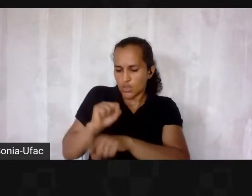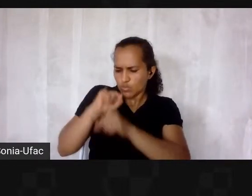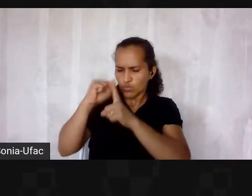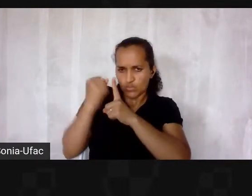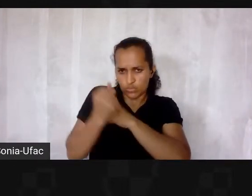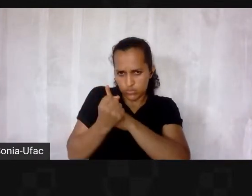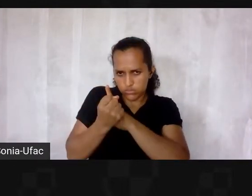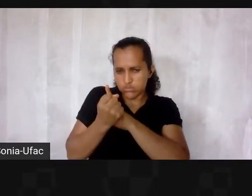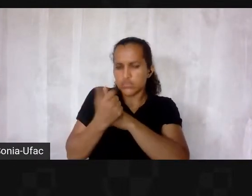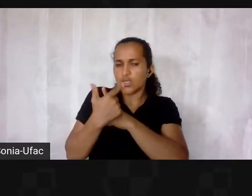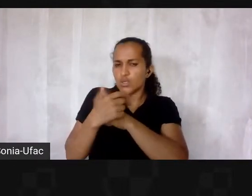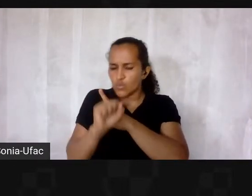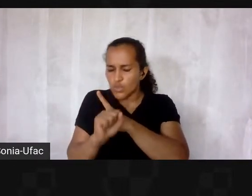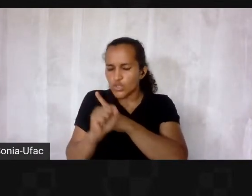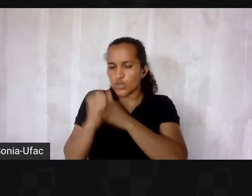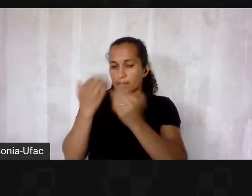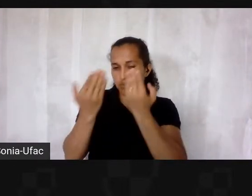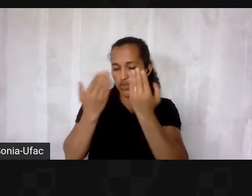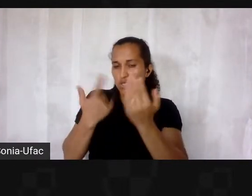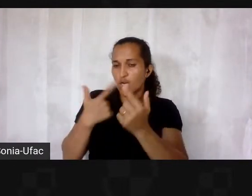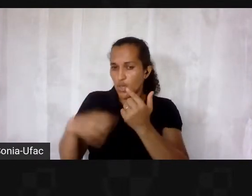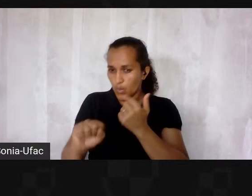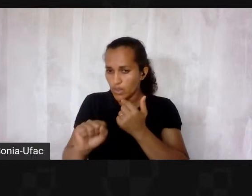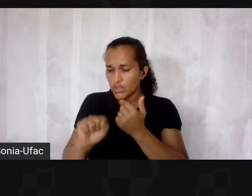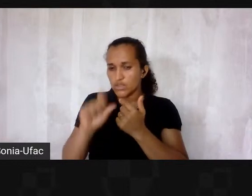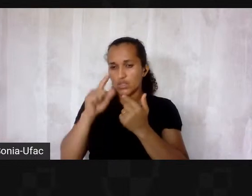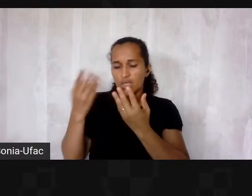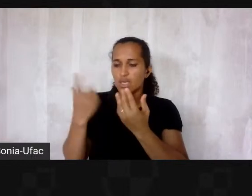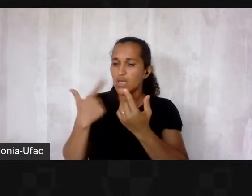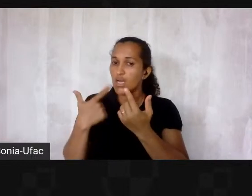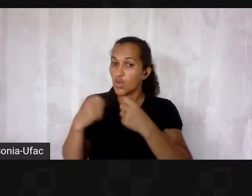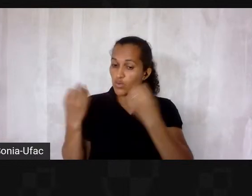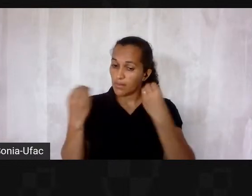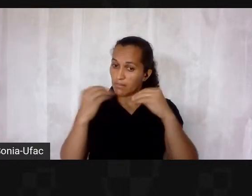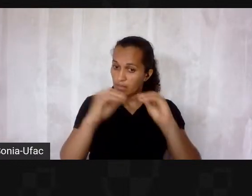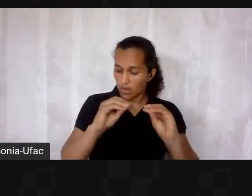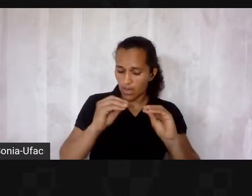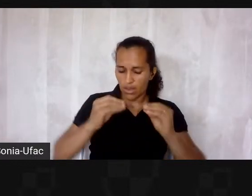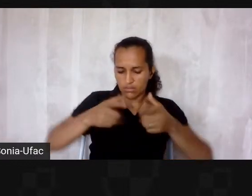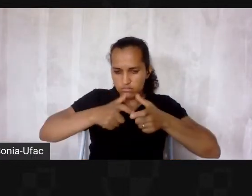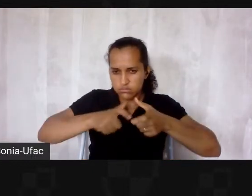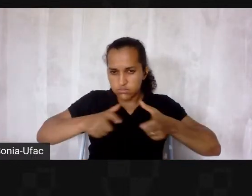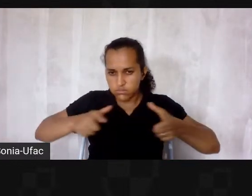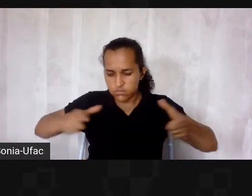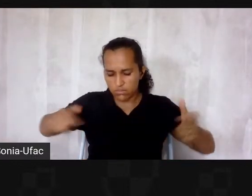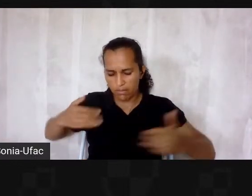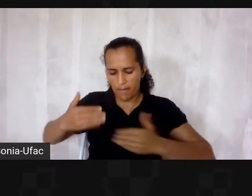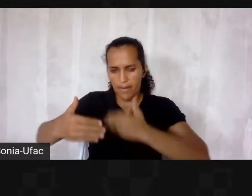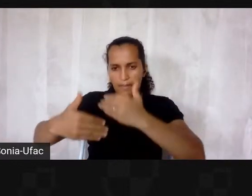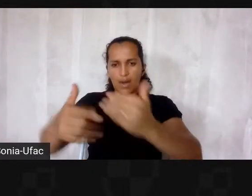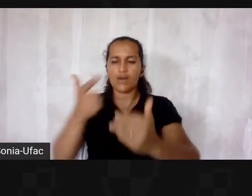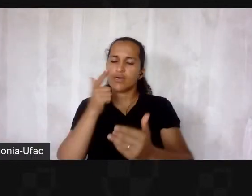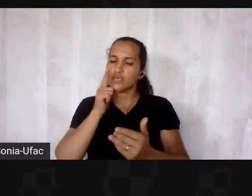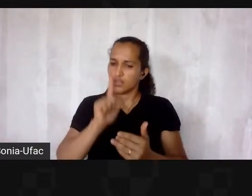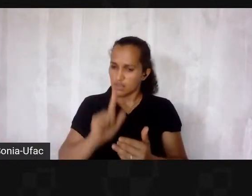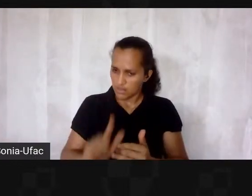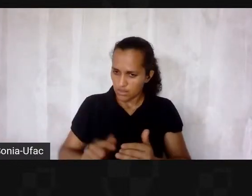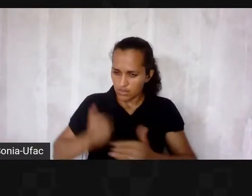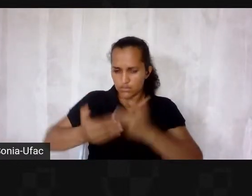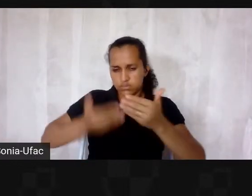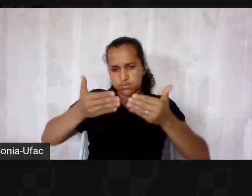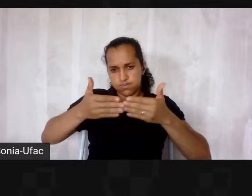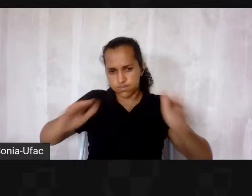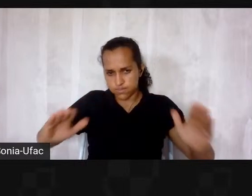sociolinguística, psicolinguística, linguística aplicada, acabam tendo espaço aí ao longo da história, ganhando seus espaços, construindo seus